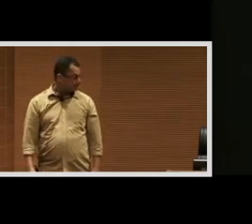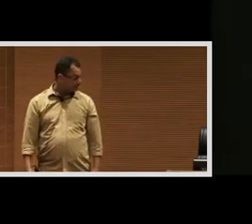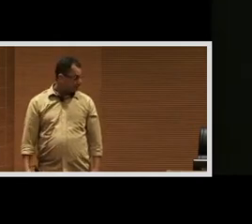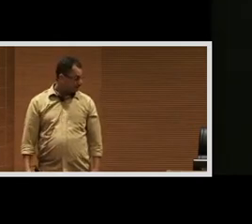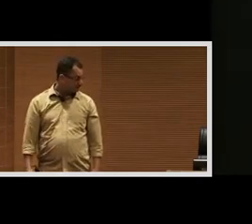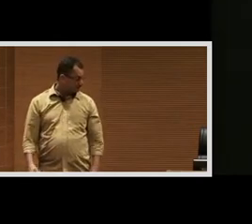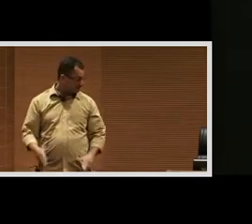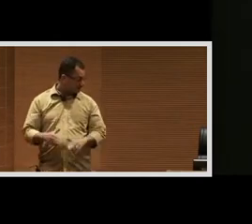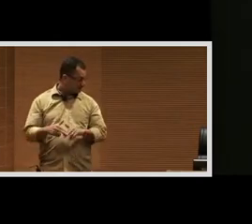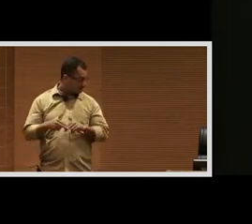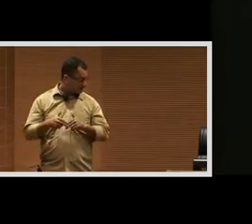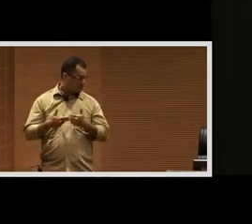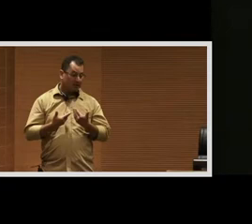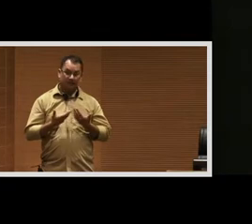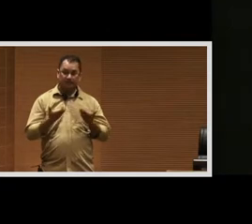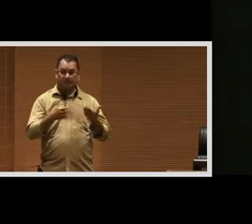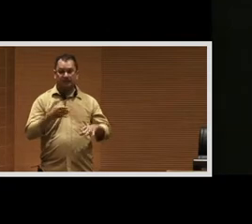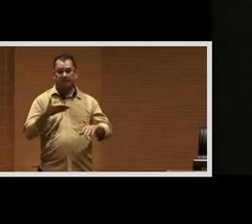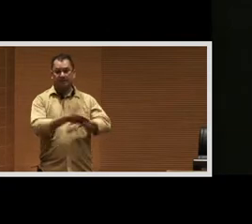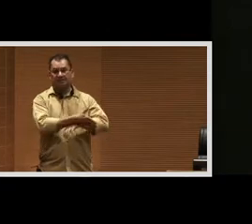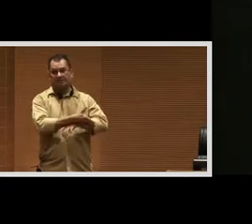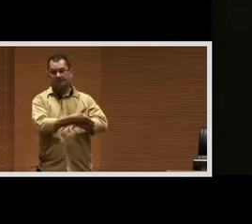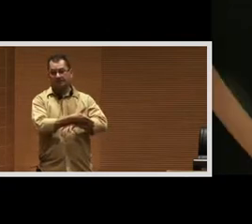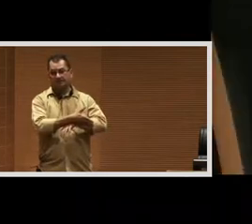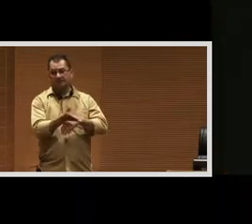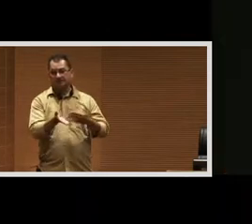Por isso ele não queria entrar no consultório.